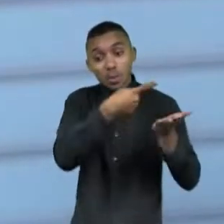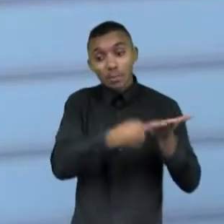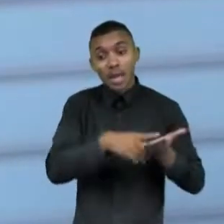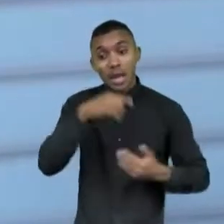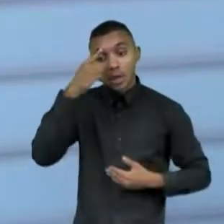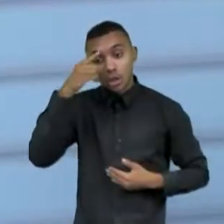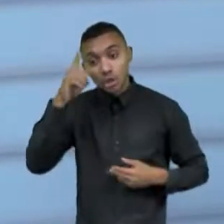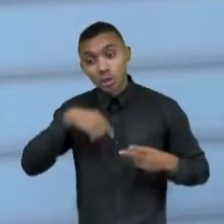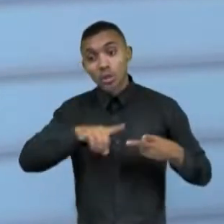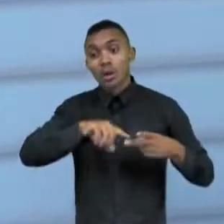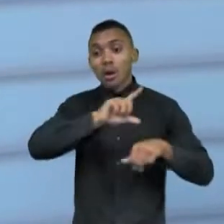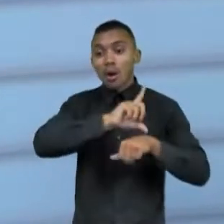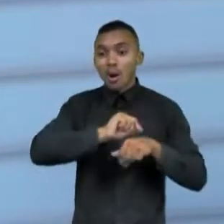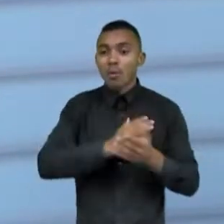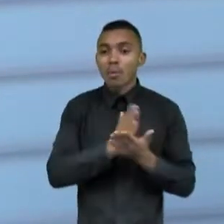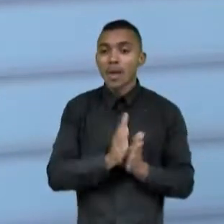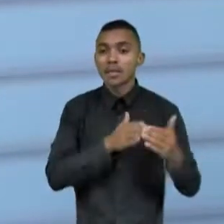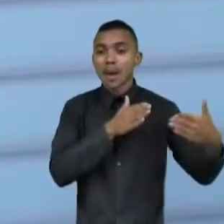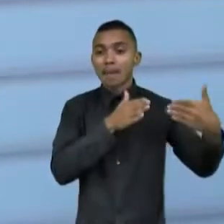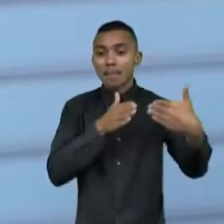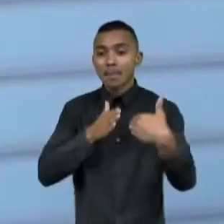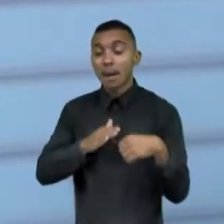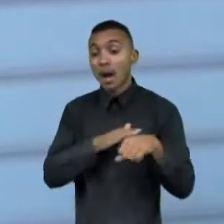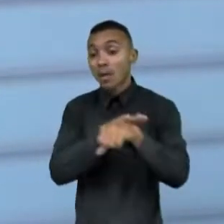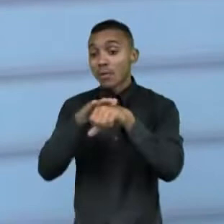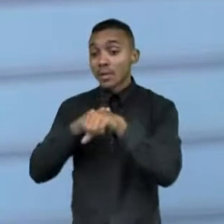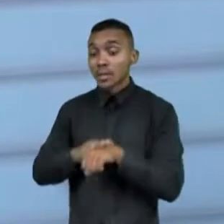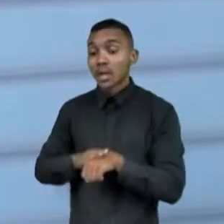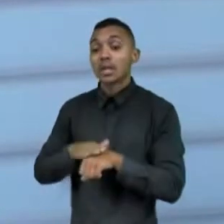a discutir esse caso, e dependendo de qual for